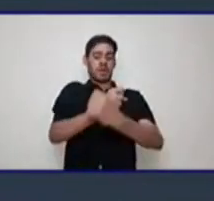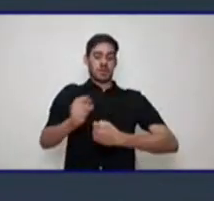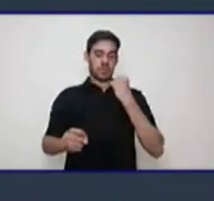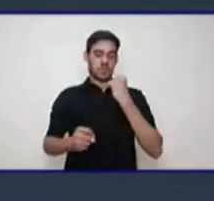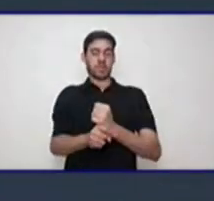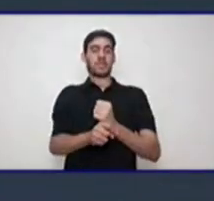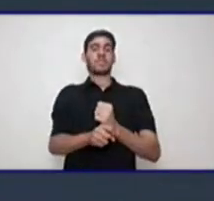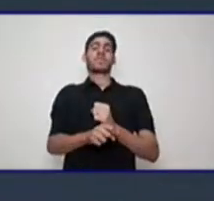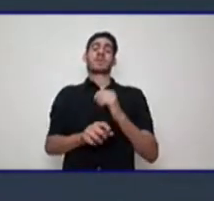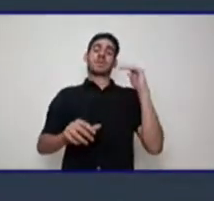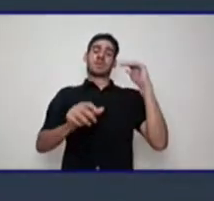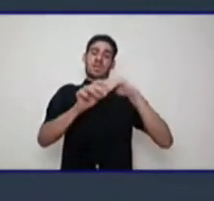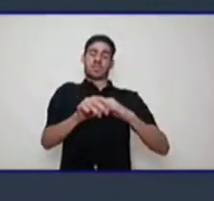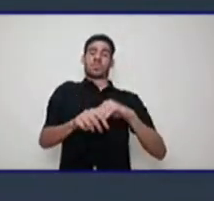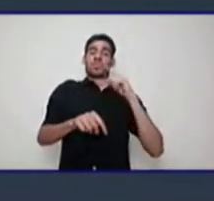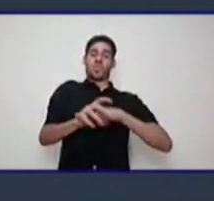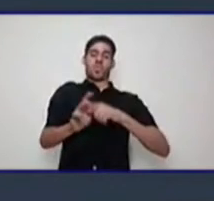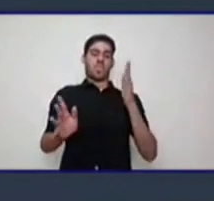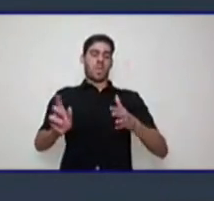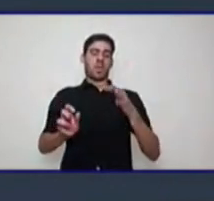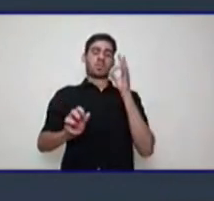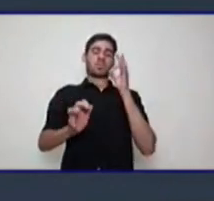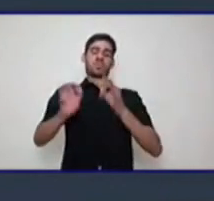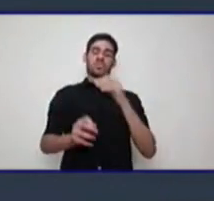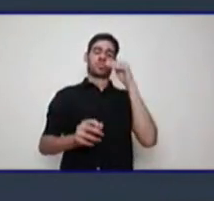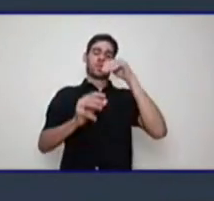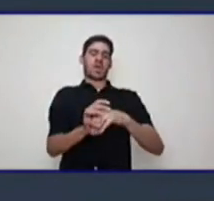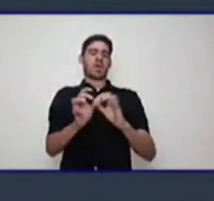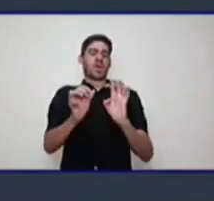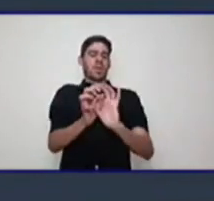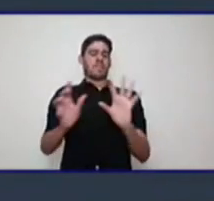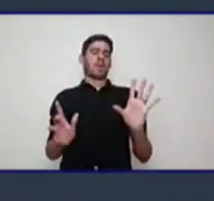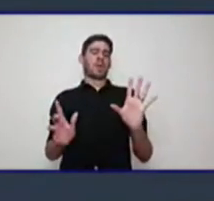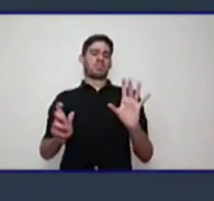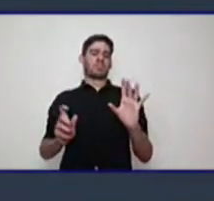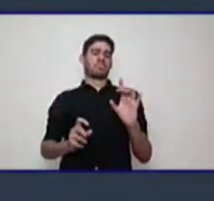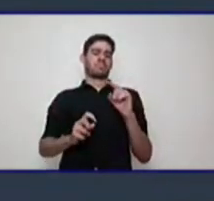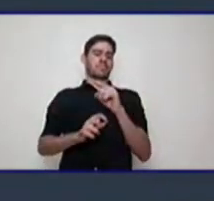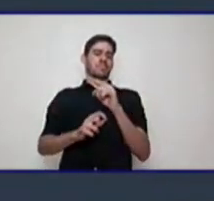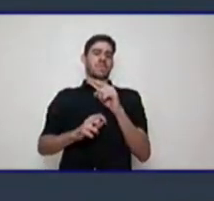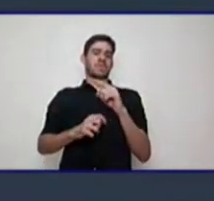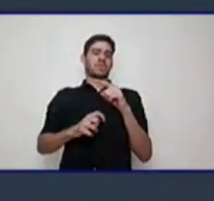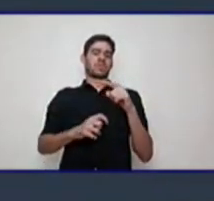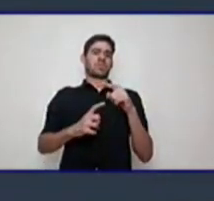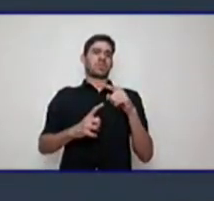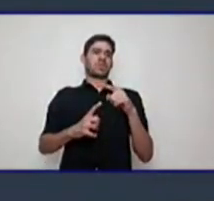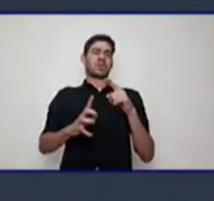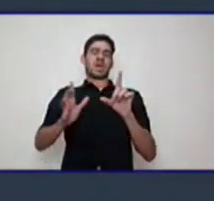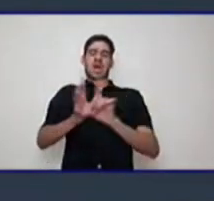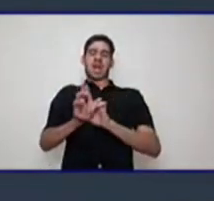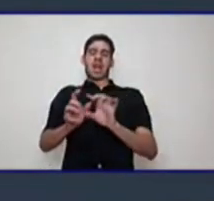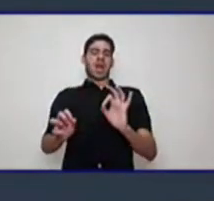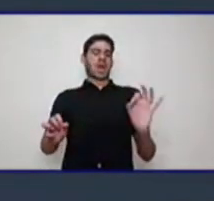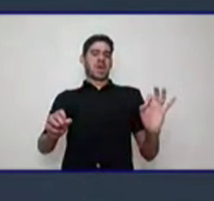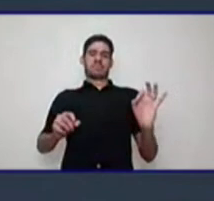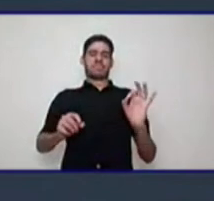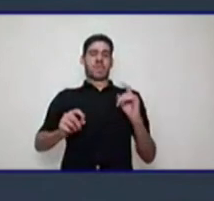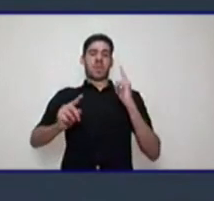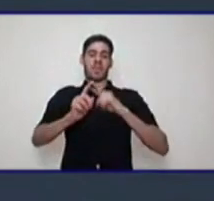nas eleições, a justiça eleitoral não vai permitir que haja uma terra de ninguém, porque esses,